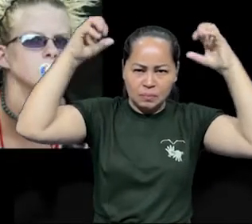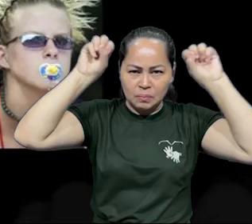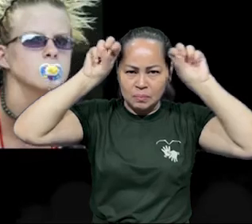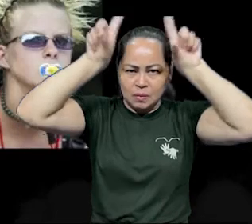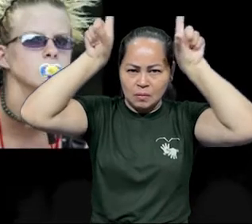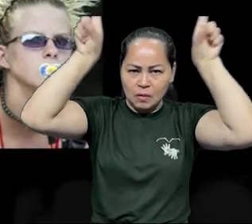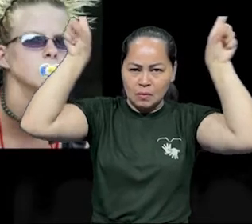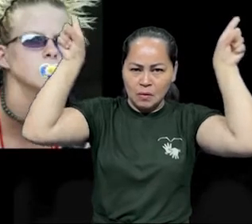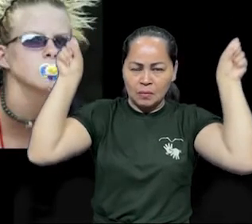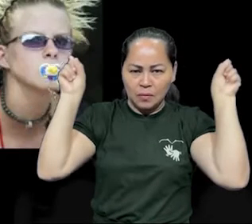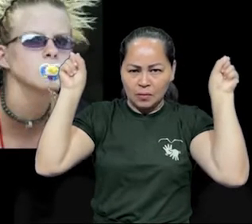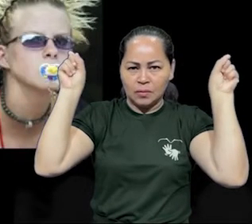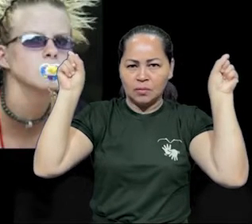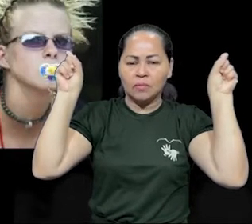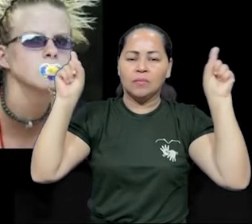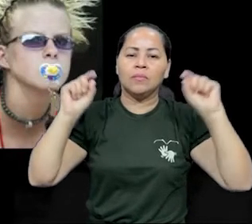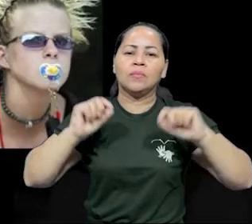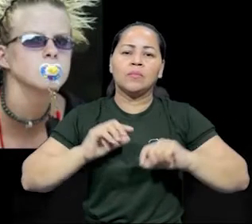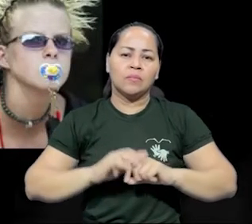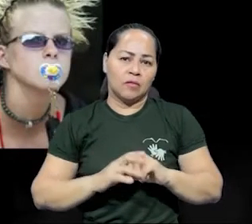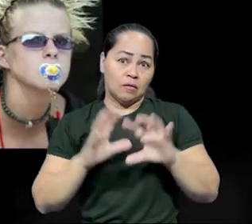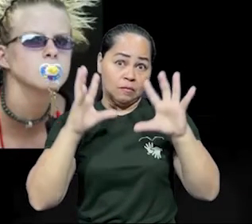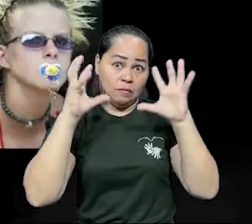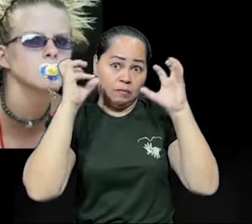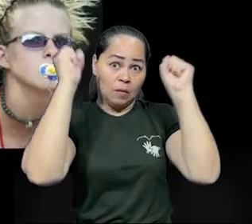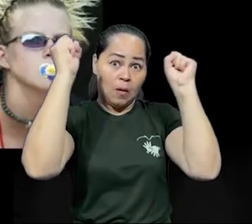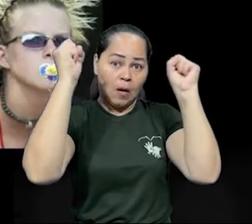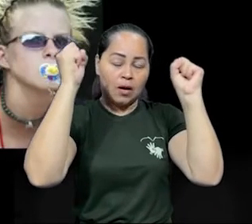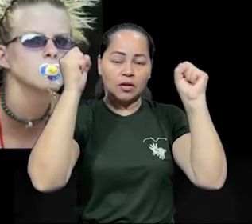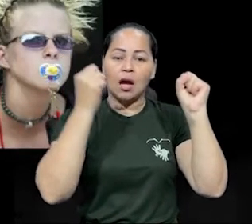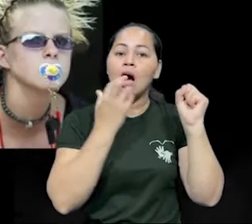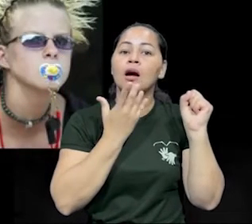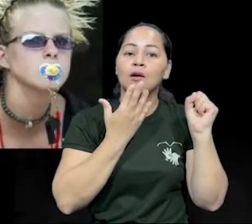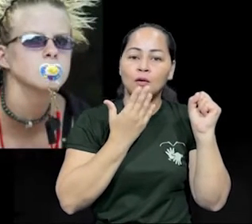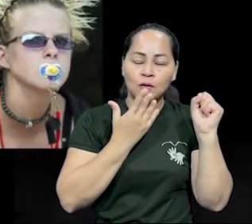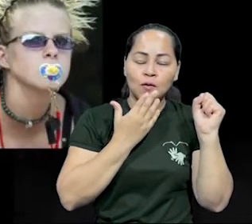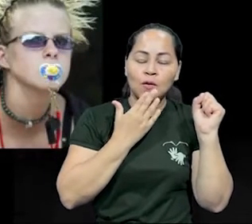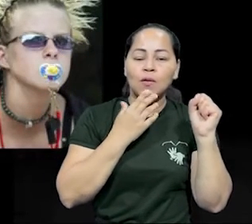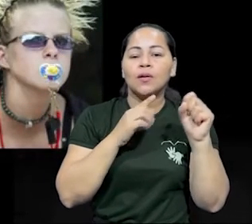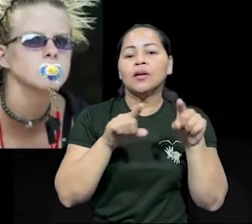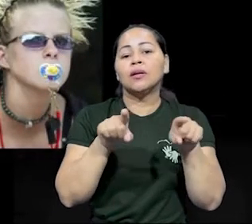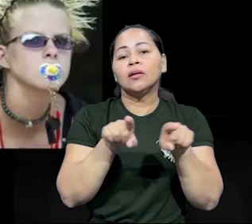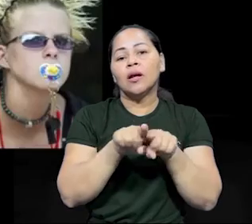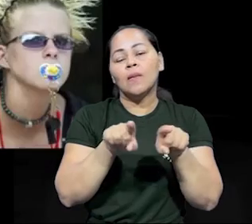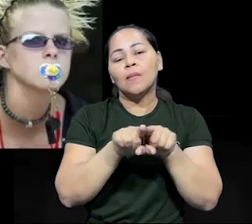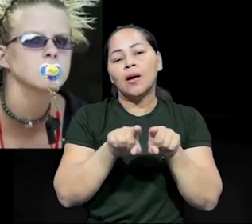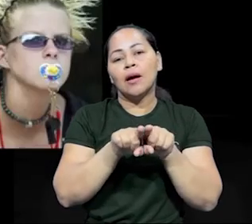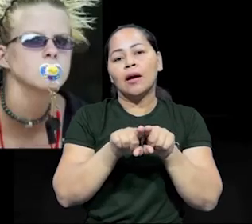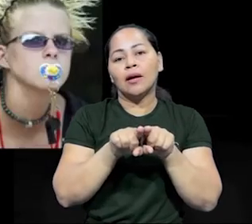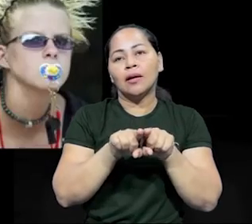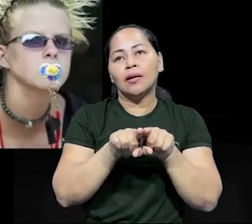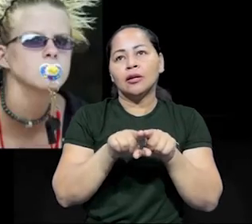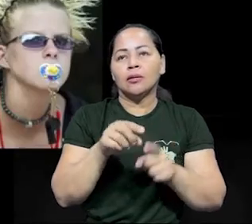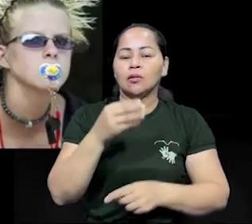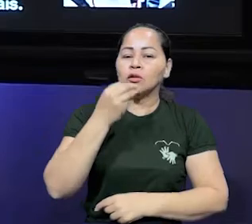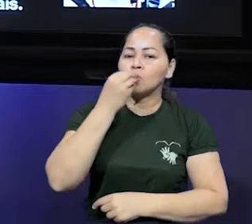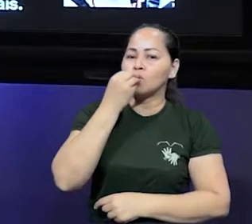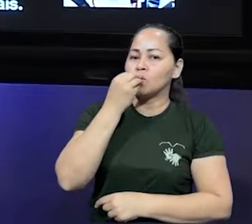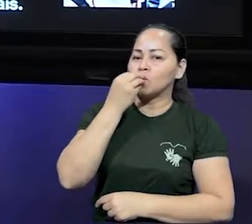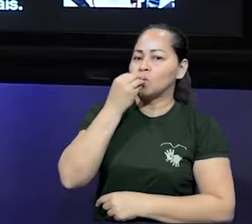dessa maneira tão forte e, ao mesmo tempo, com uma